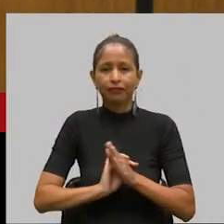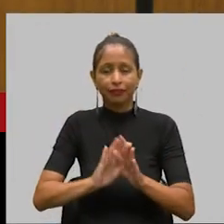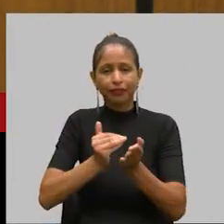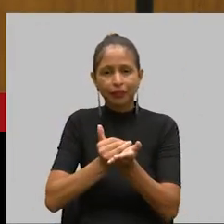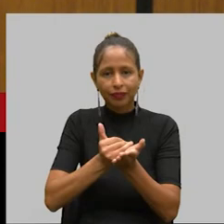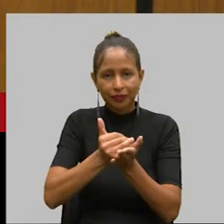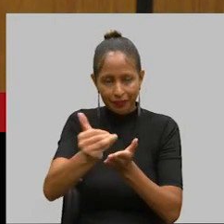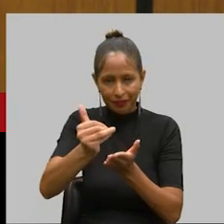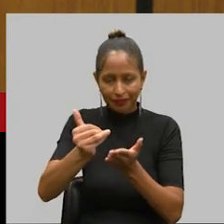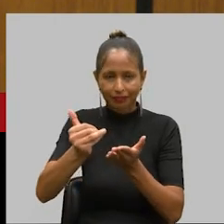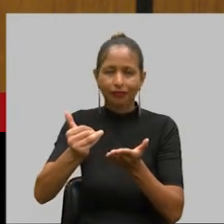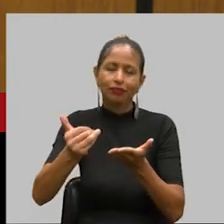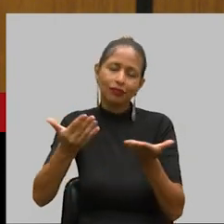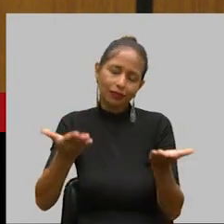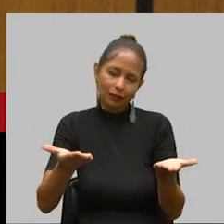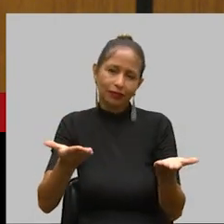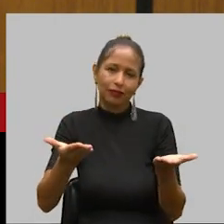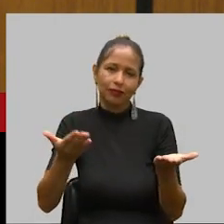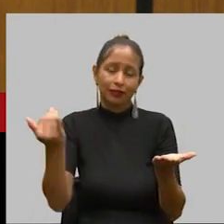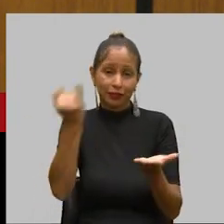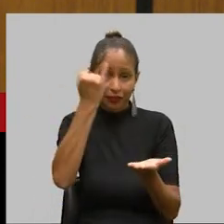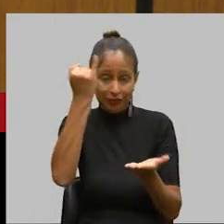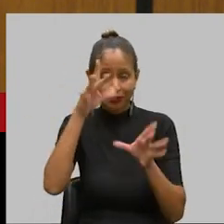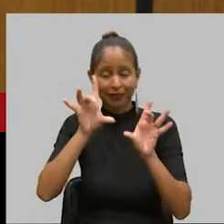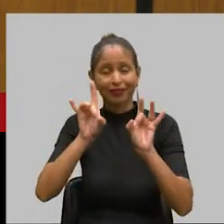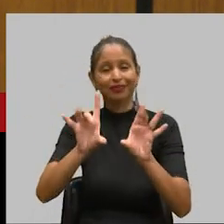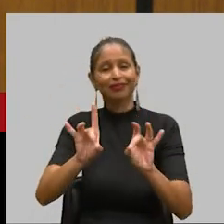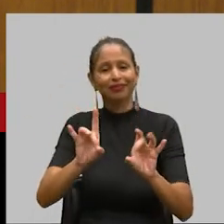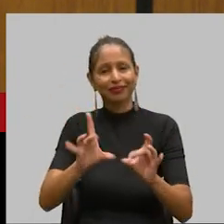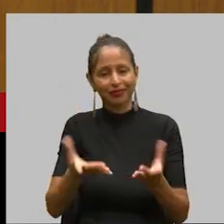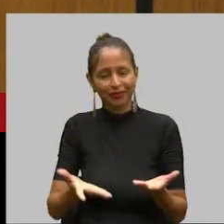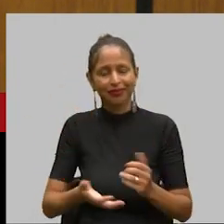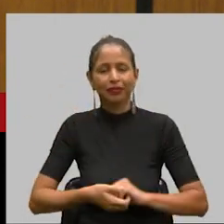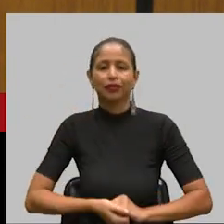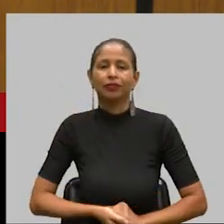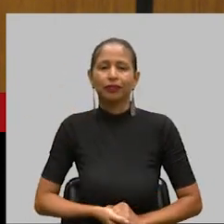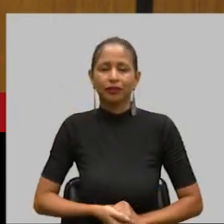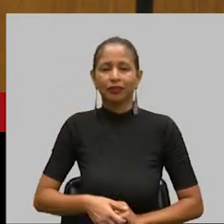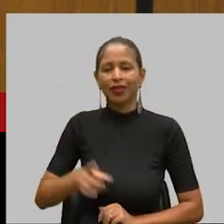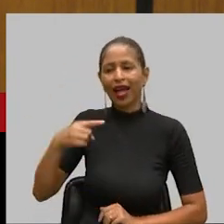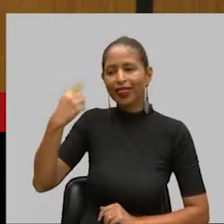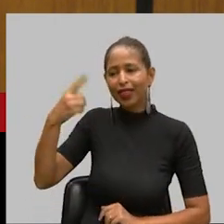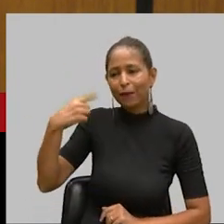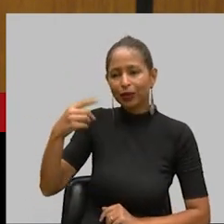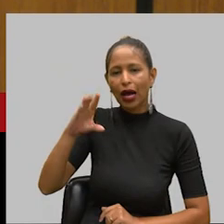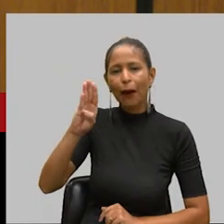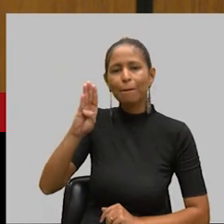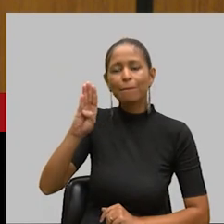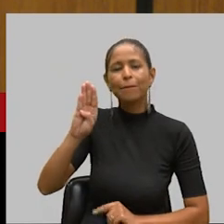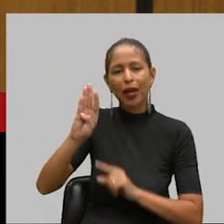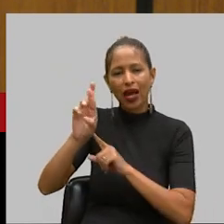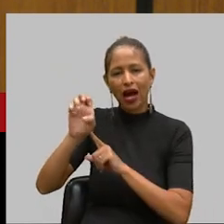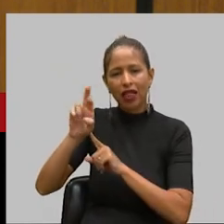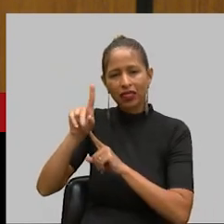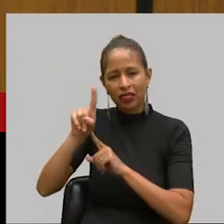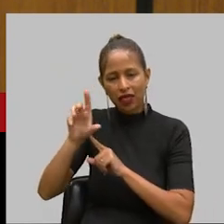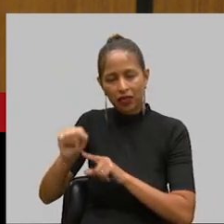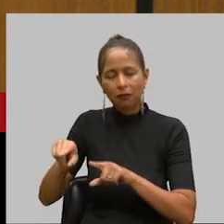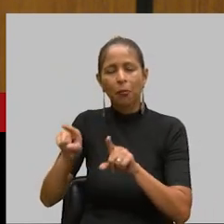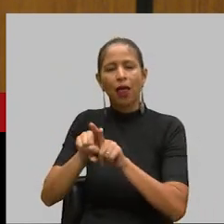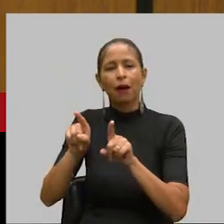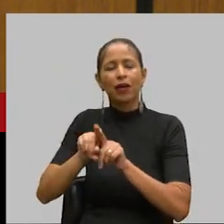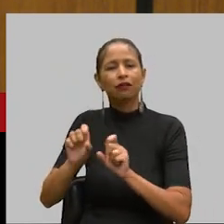preciso saudar aqui de forma especial a deputada Beatriz Serqueira pela